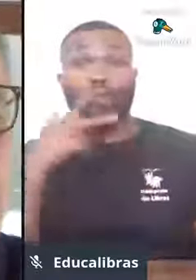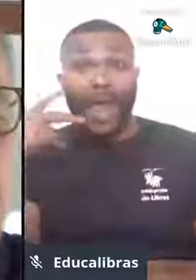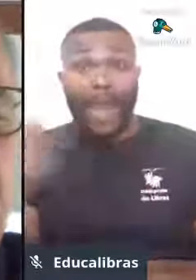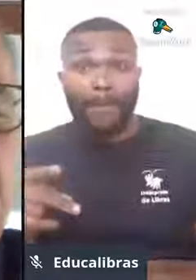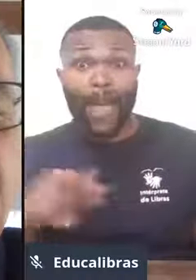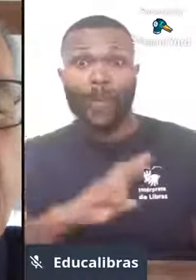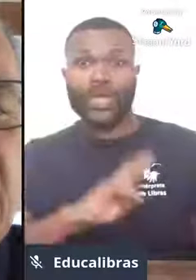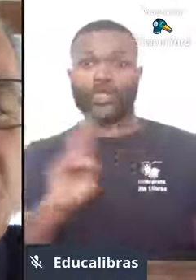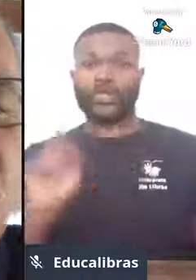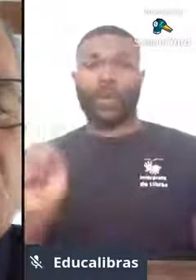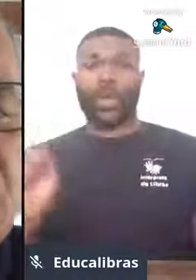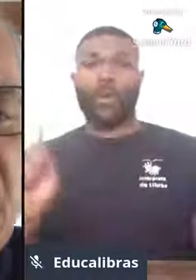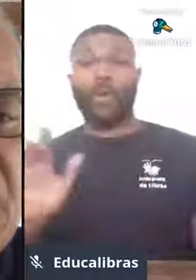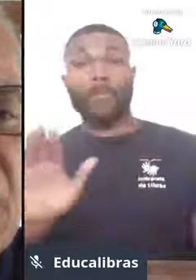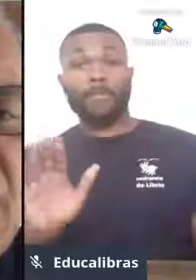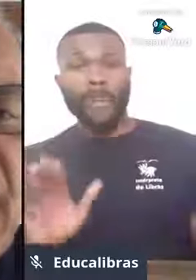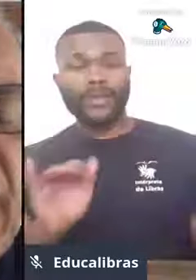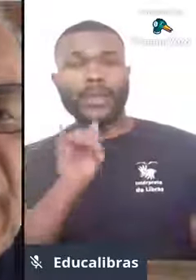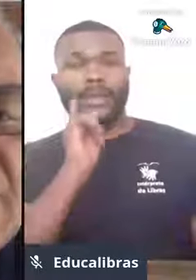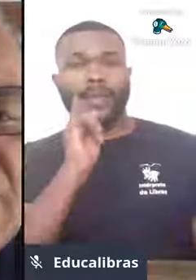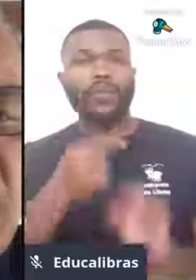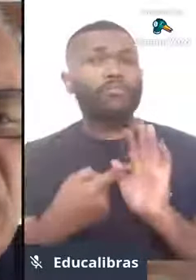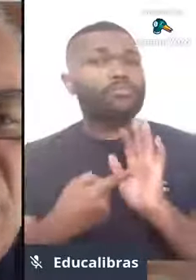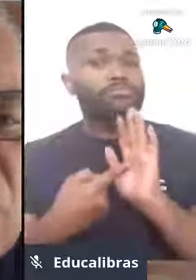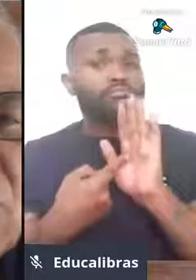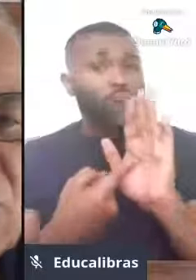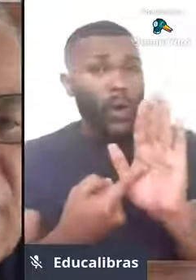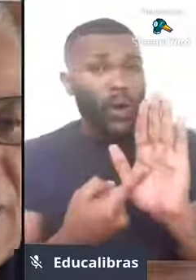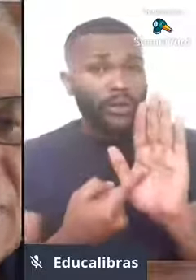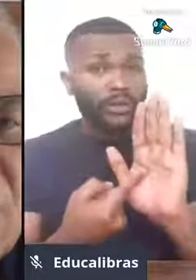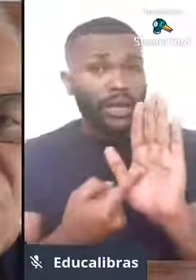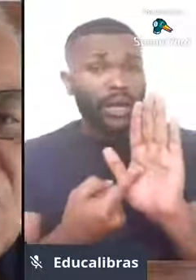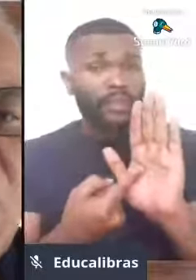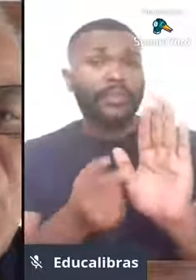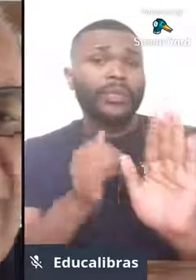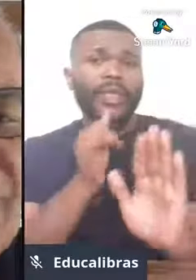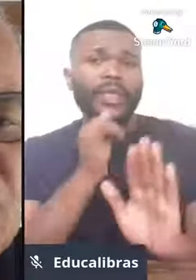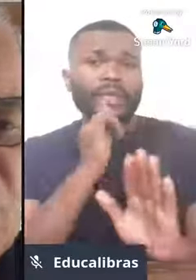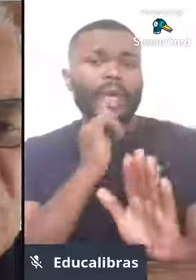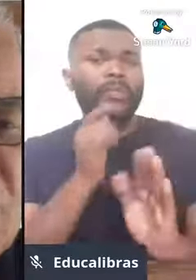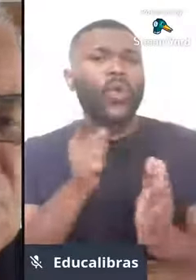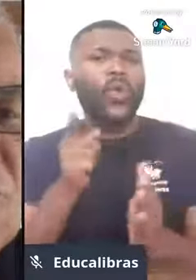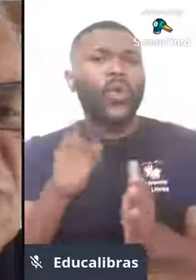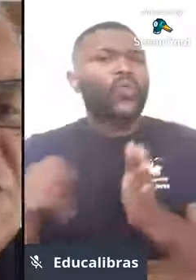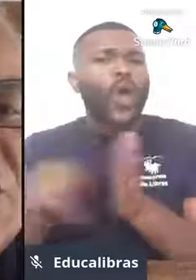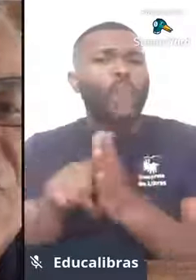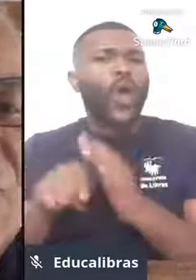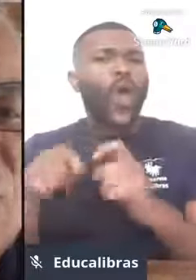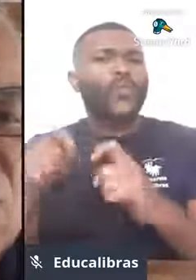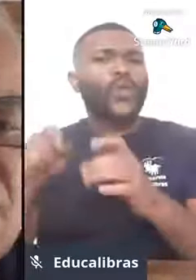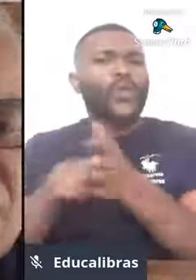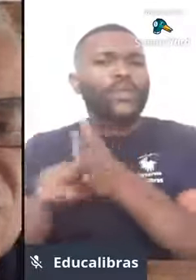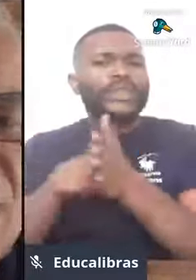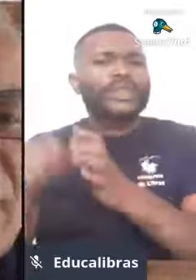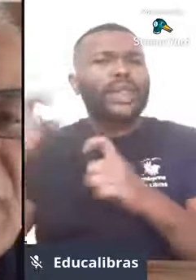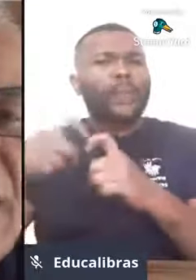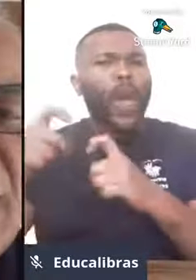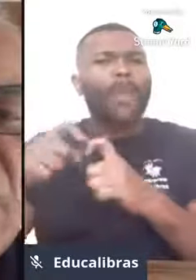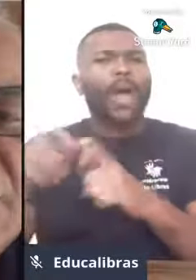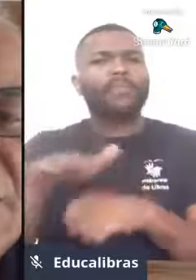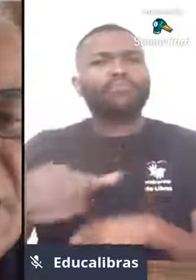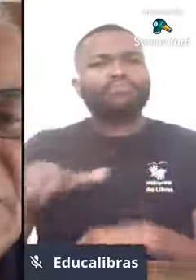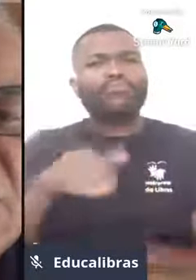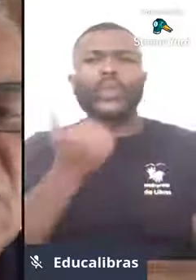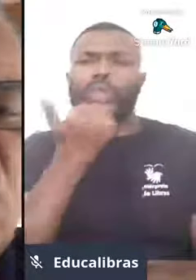mas querendo mostrar que esses caminhos que não são médicos, que não são científicos, não te leva a nada. E